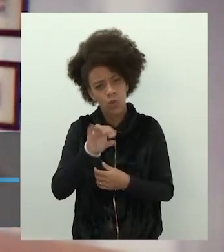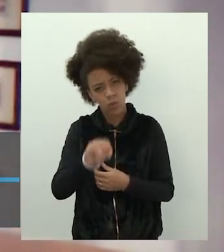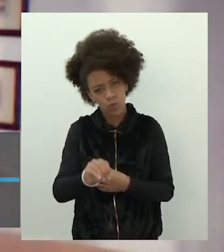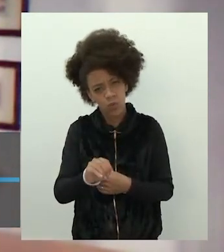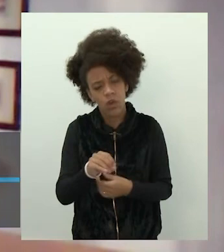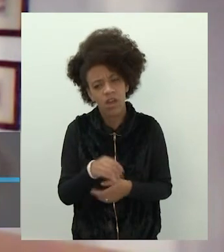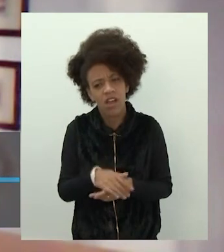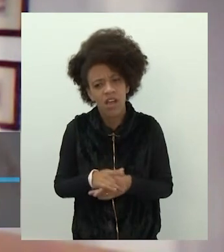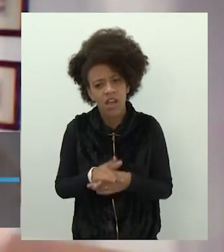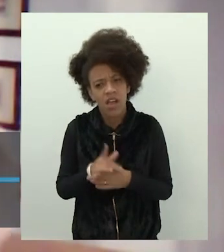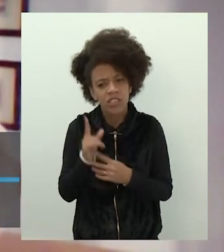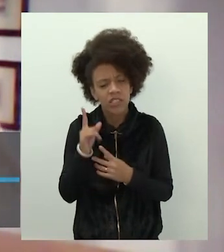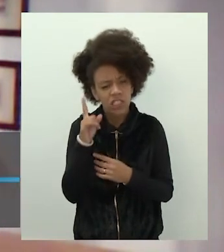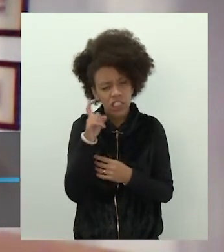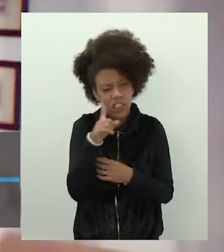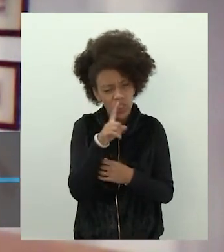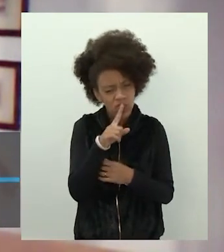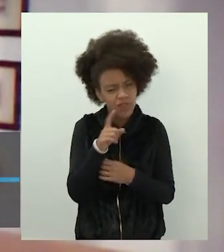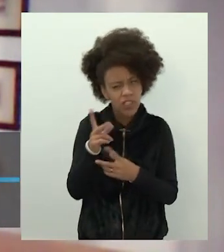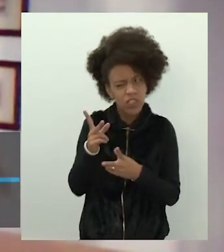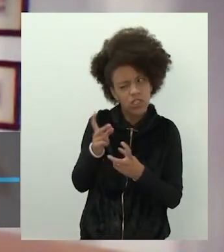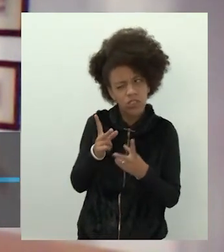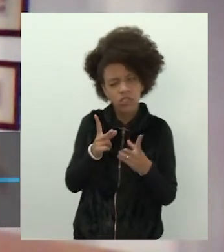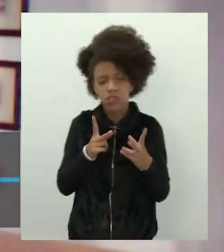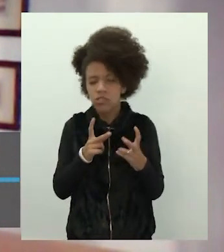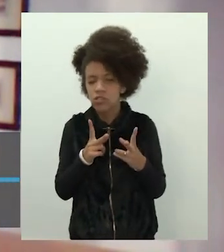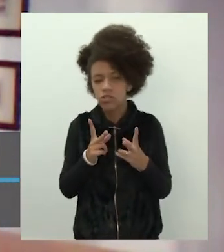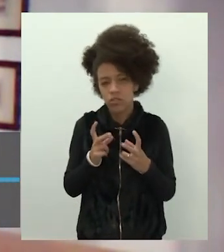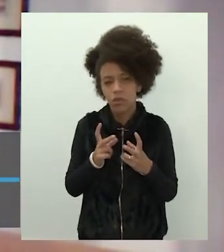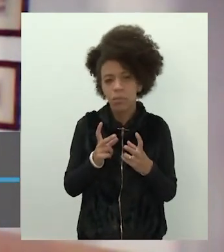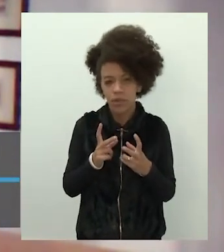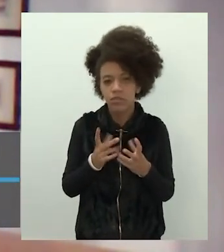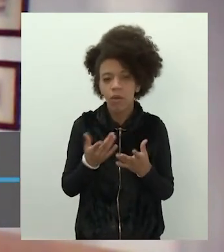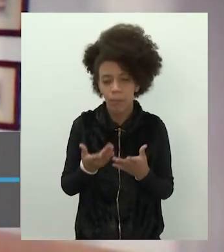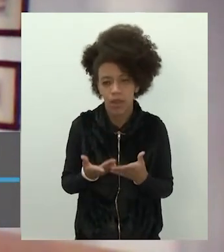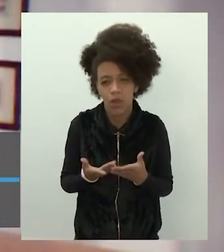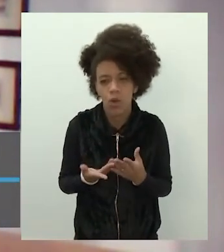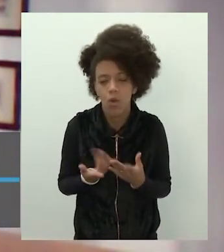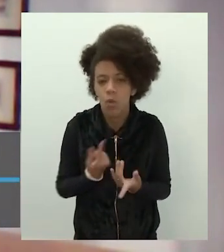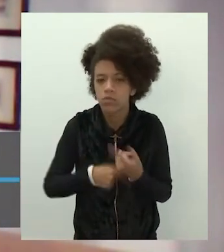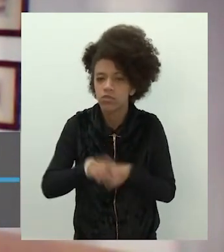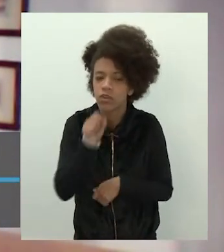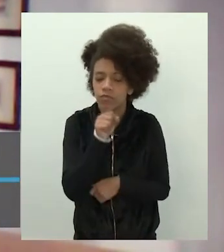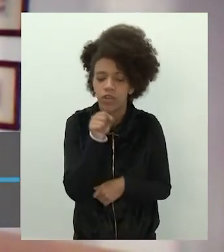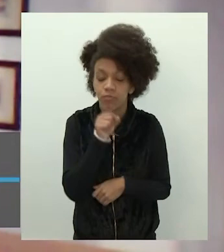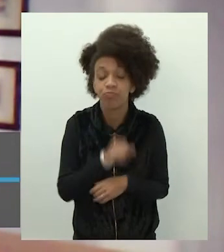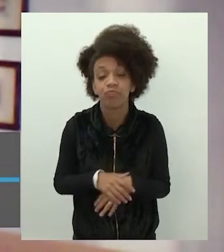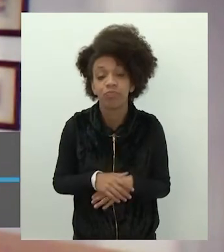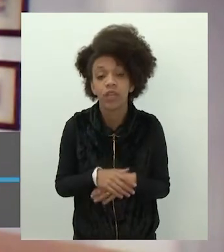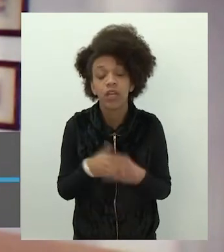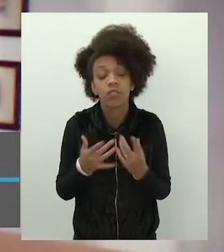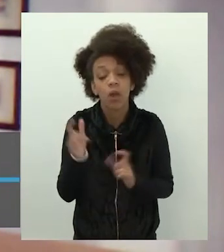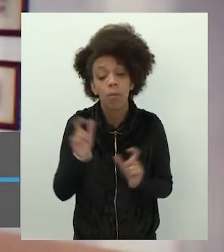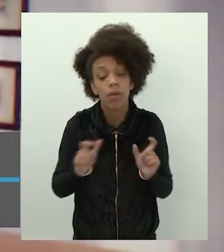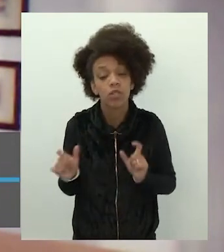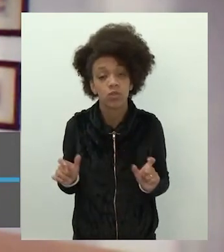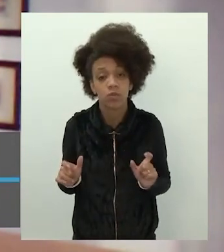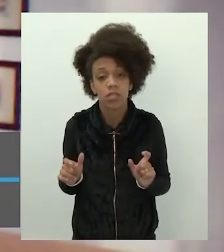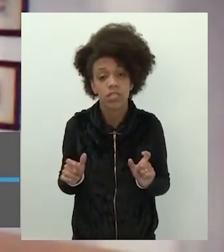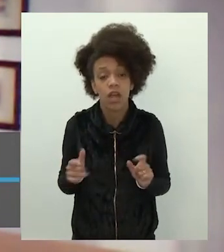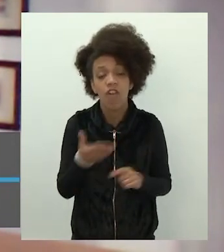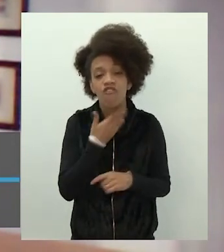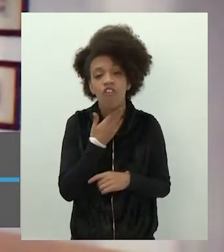vão ficando difíceis de serem escutados conforme a gente envelhece. Então, pessoas que têm a voz